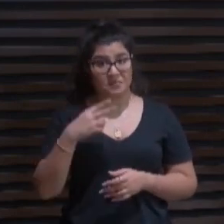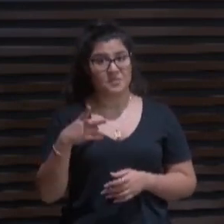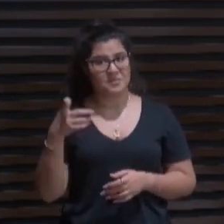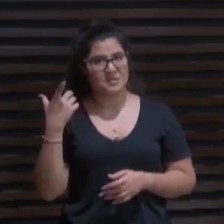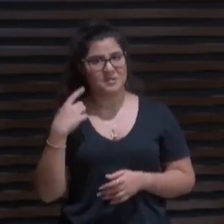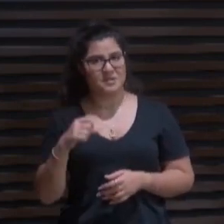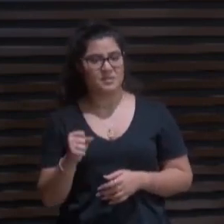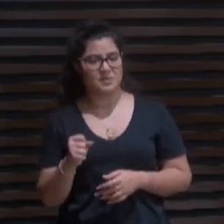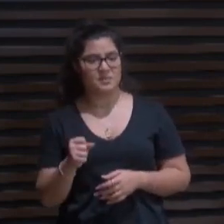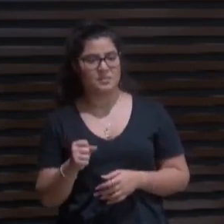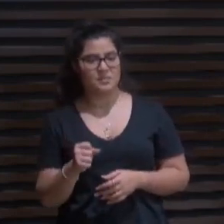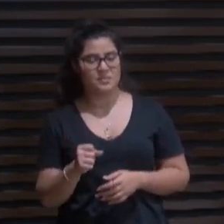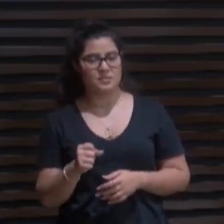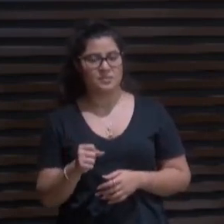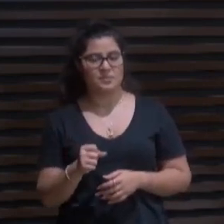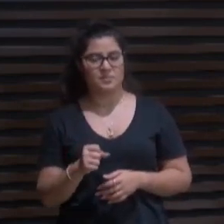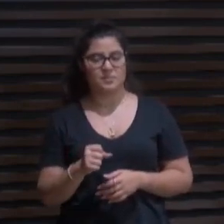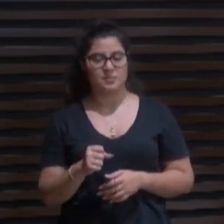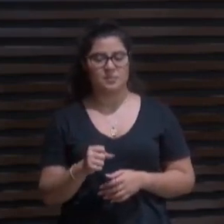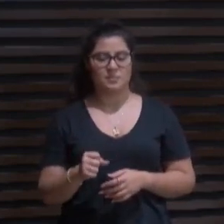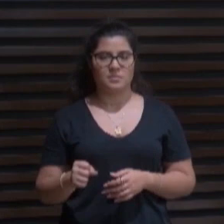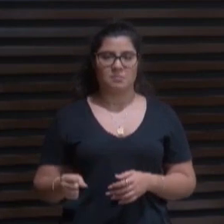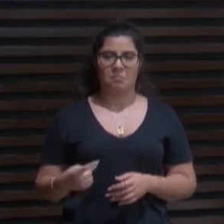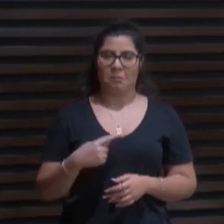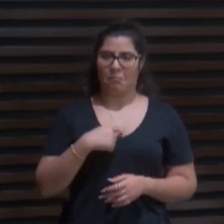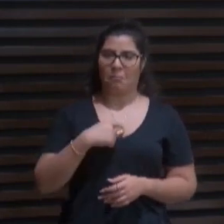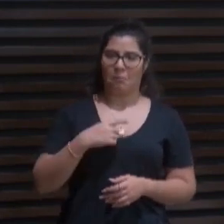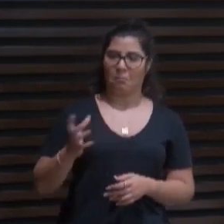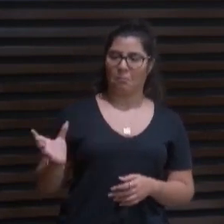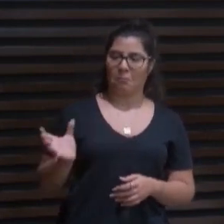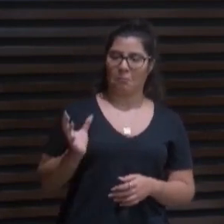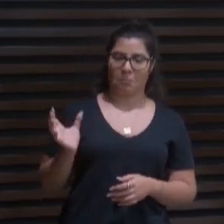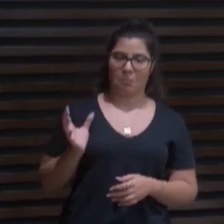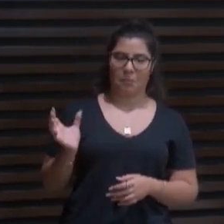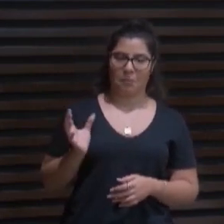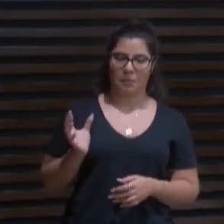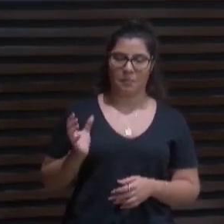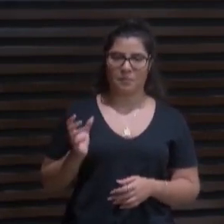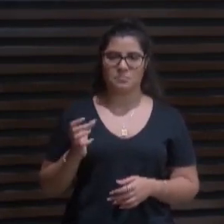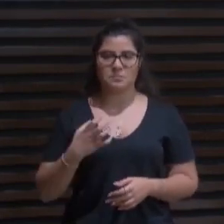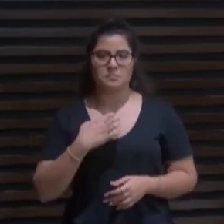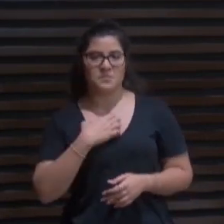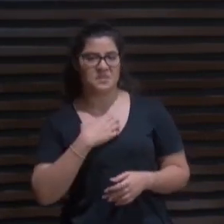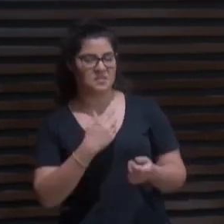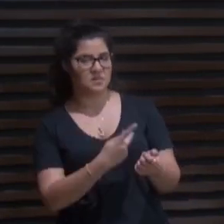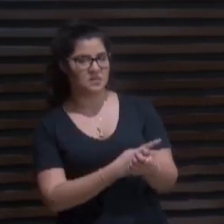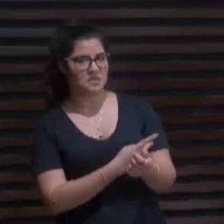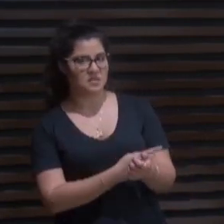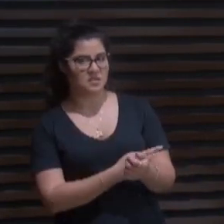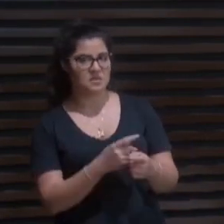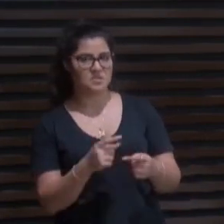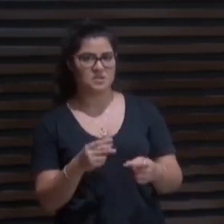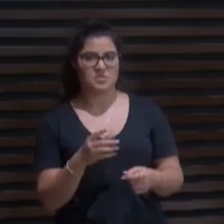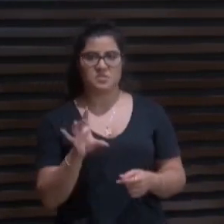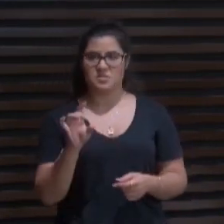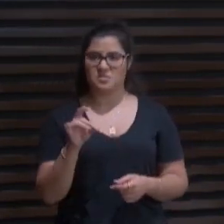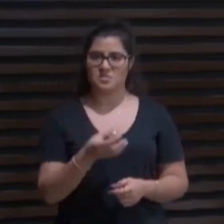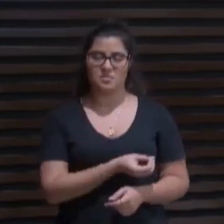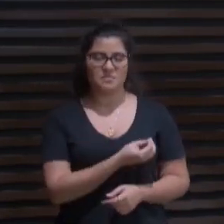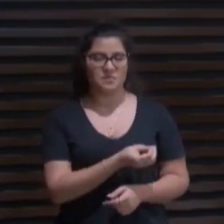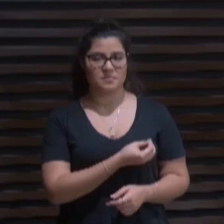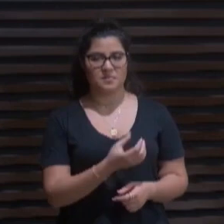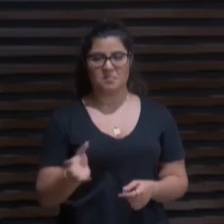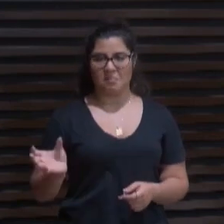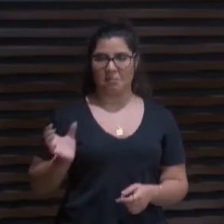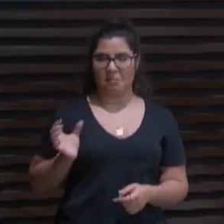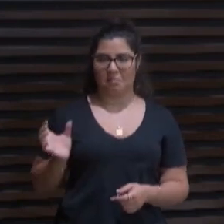se considerou como milionário. De uma maneira errada, ele passou a viver como um milionário. Ele não precisou